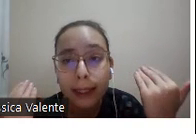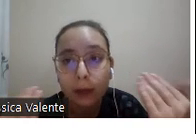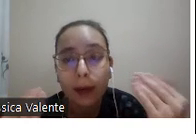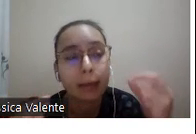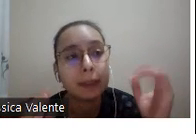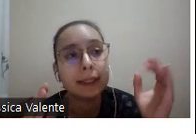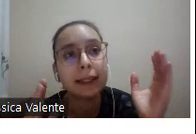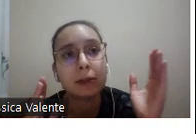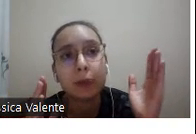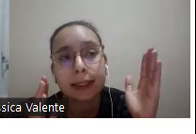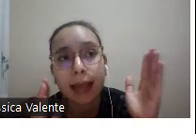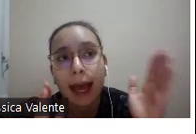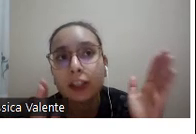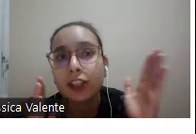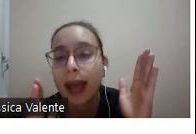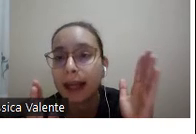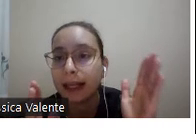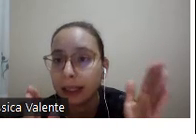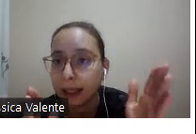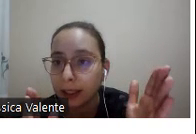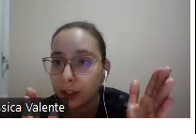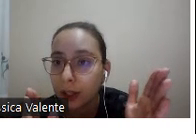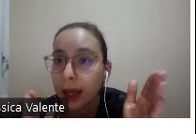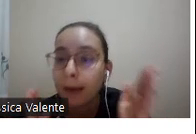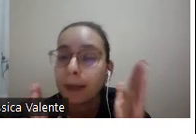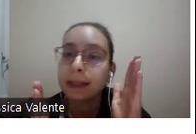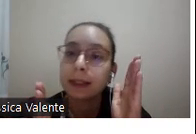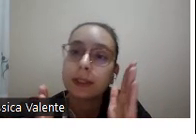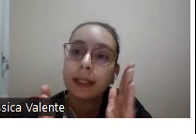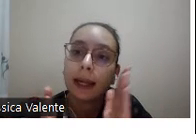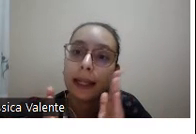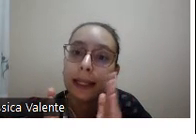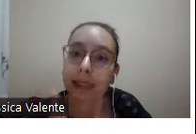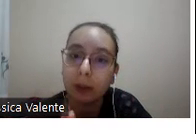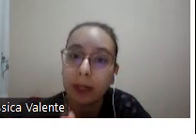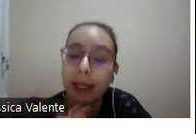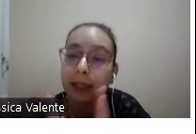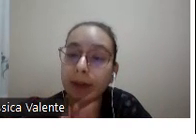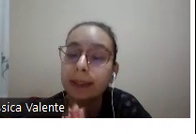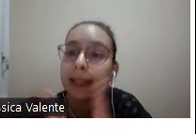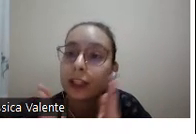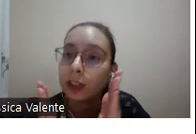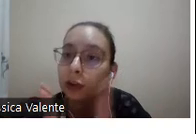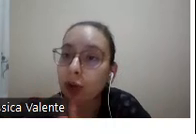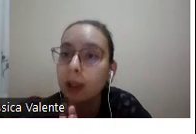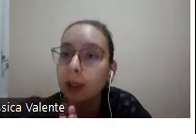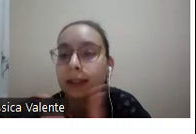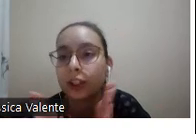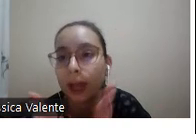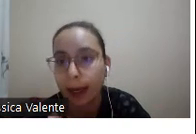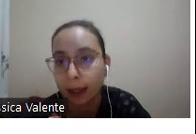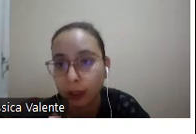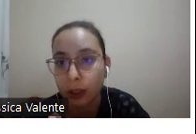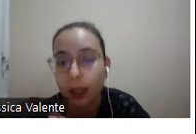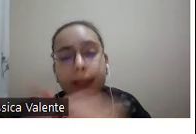uma língua, ela precisa ter uma série de regrinhas para ela ser considerada língua. E a língua de sinais tem todas